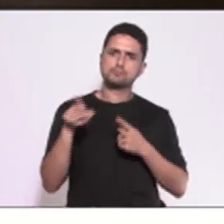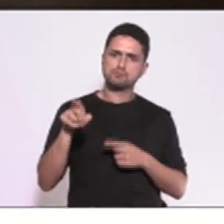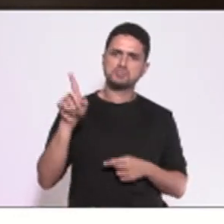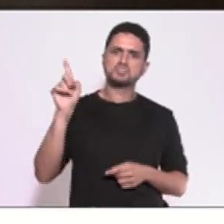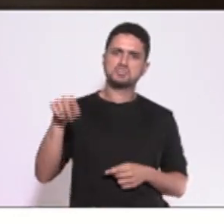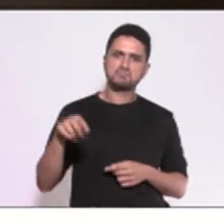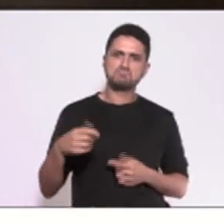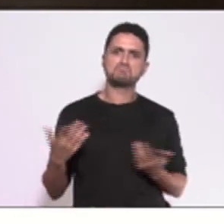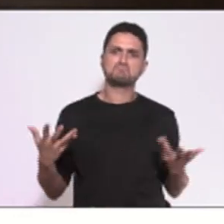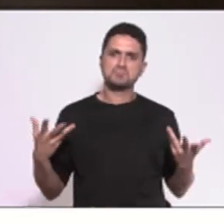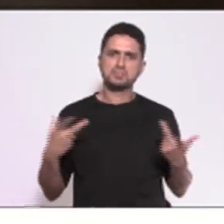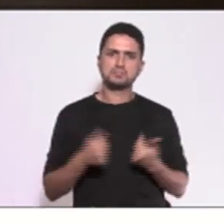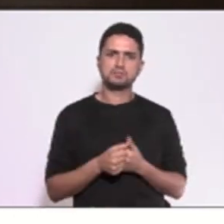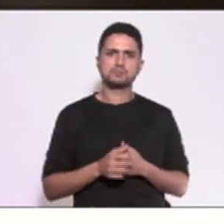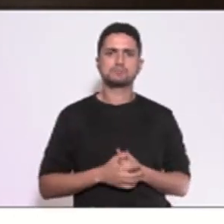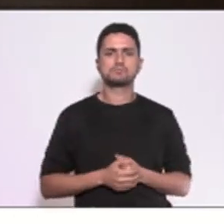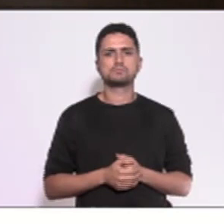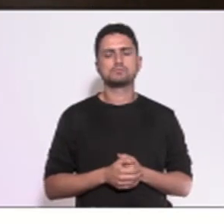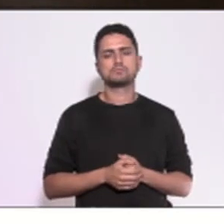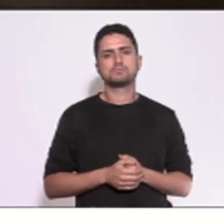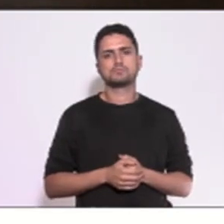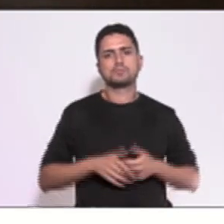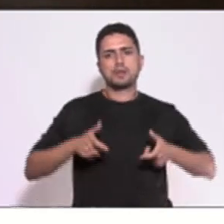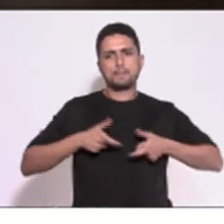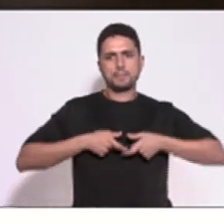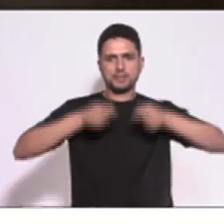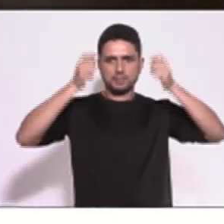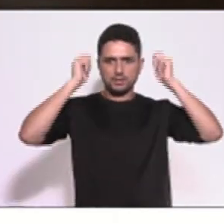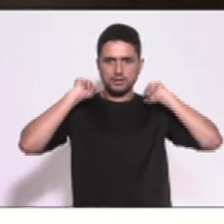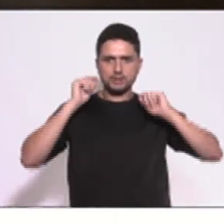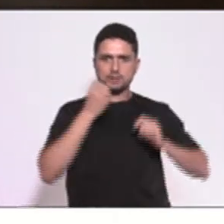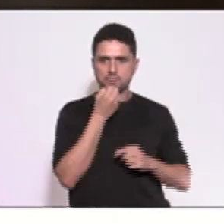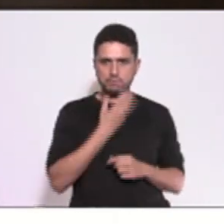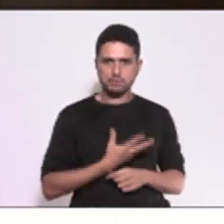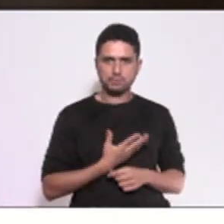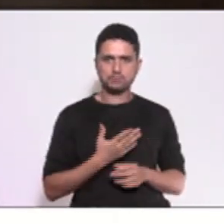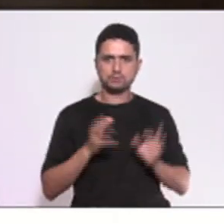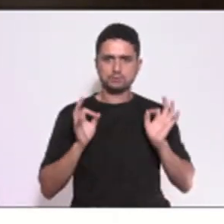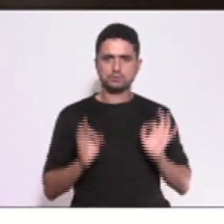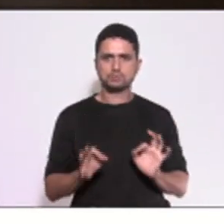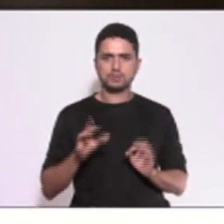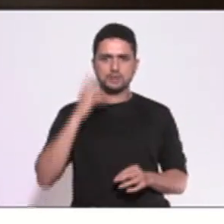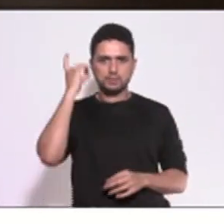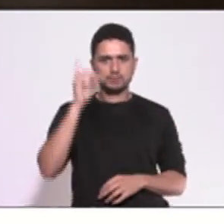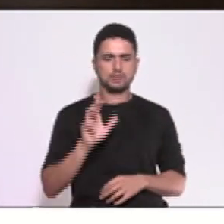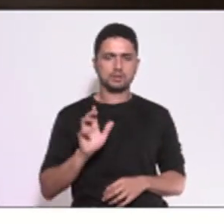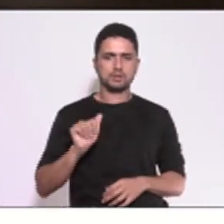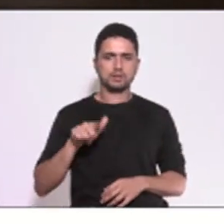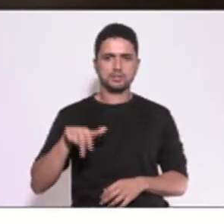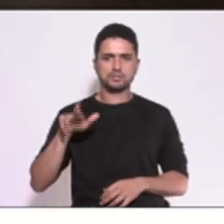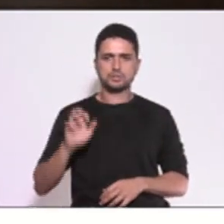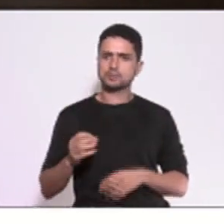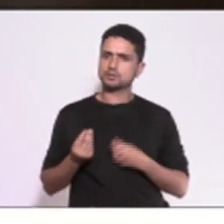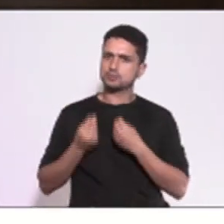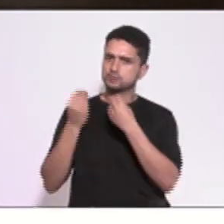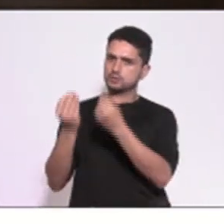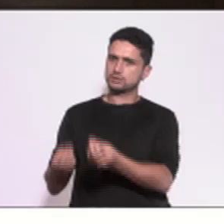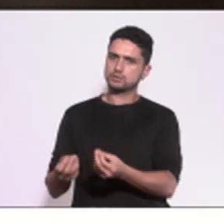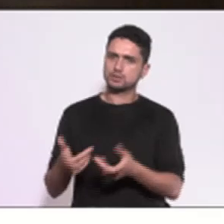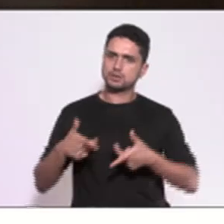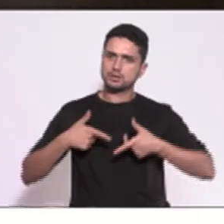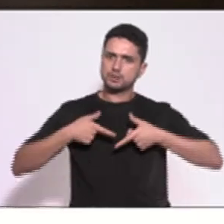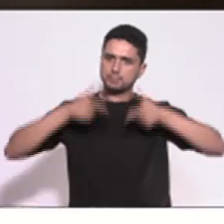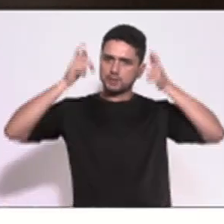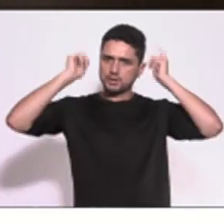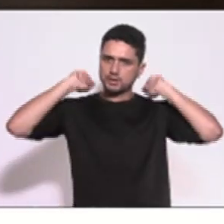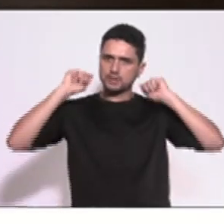cara. Que essa medalha tão valorosa e justa que o deputado Alexandre te oferece seja um exemplo